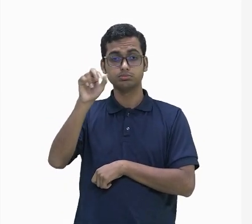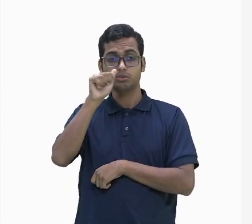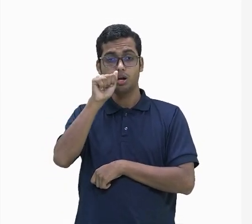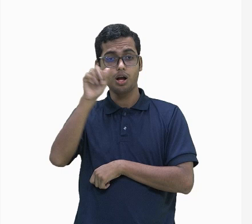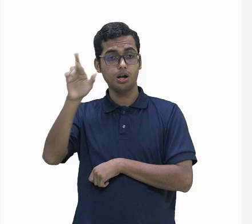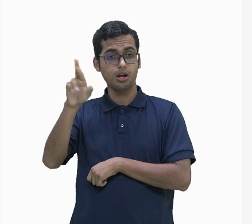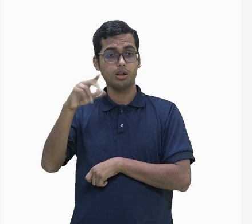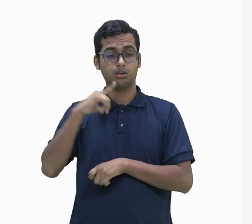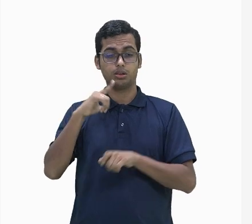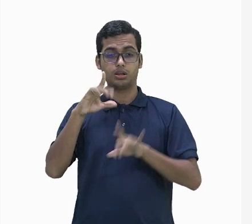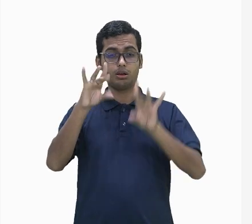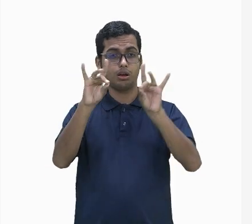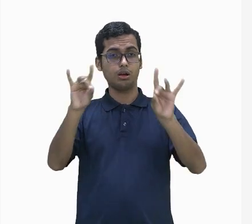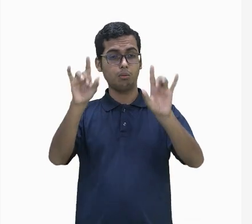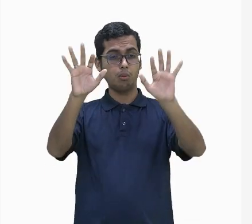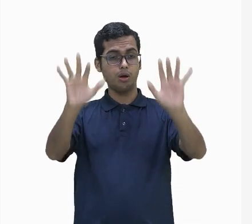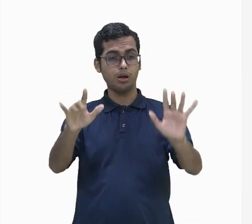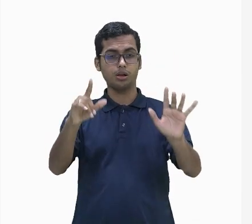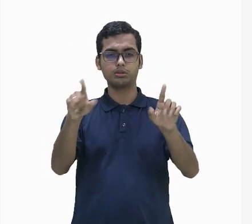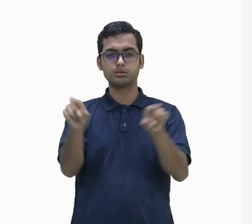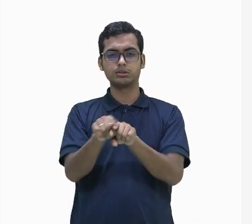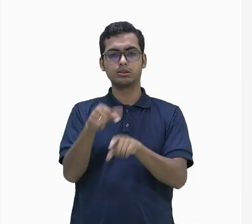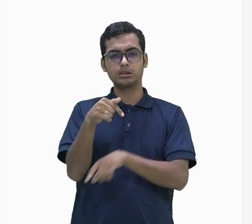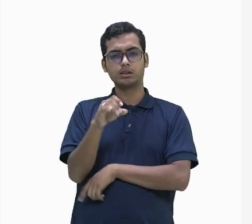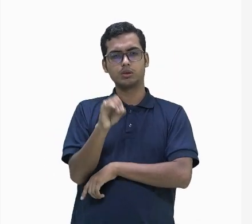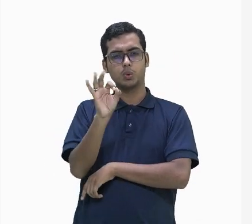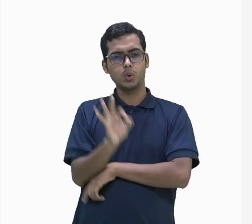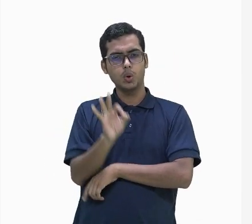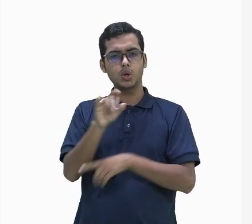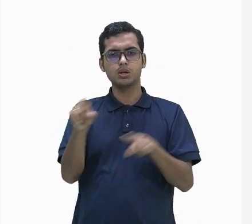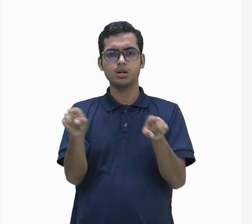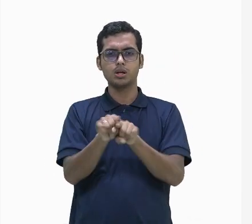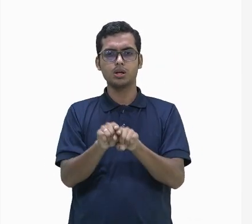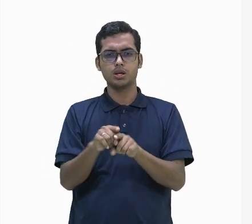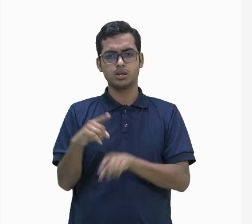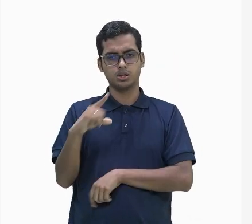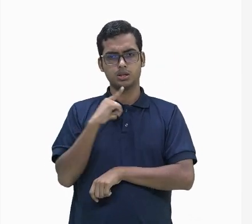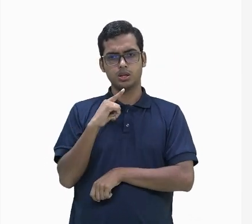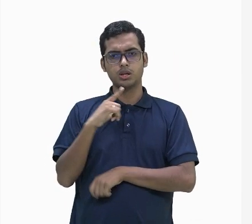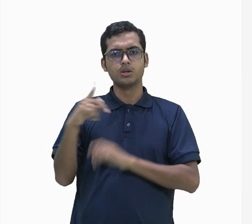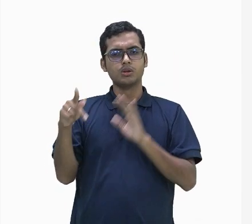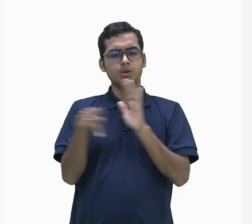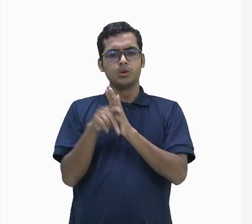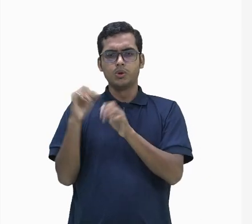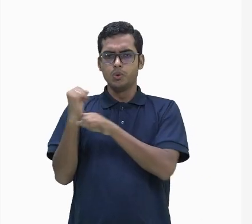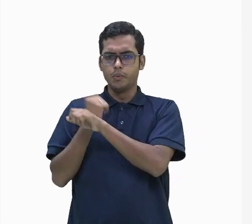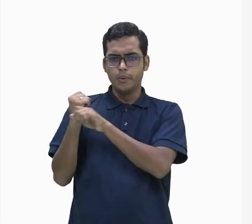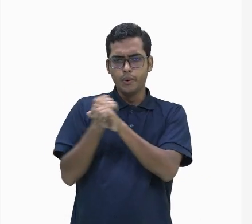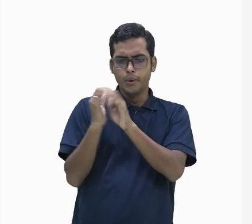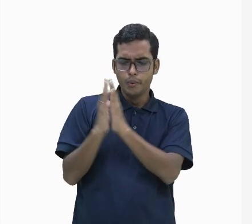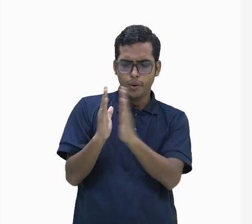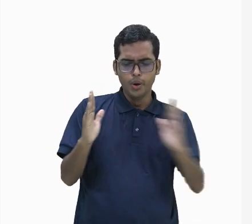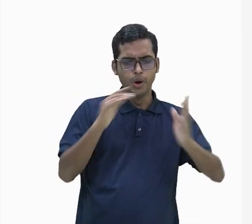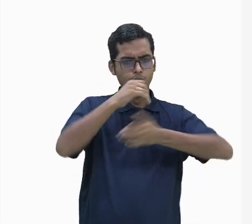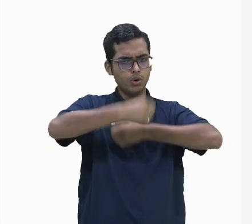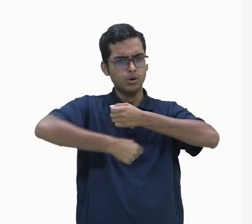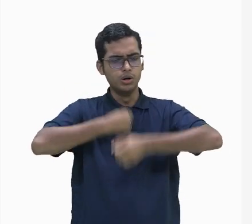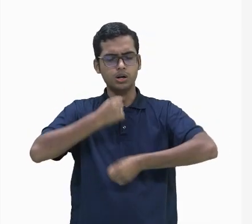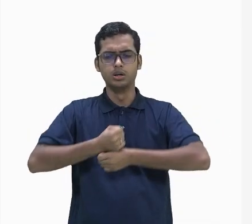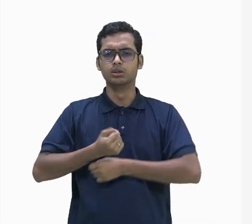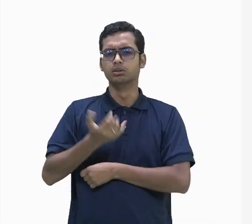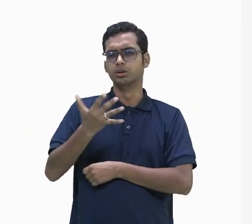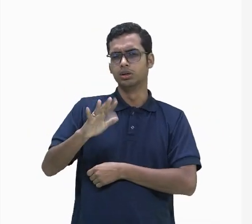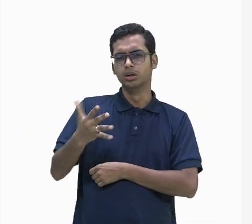com chuvas abundantes, muito bem distribuídas ao longo do ano, com uma média de 2.000